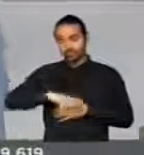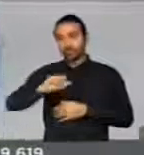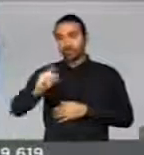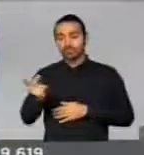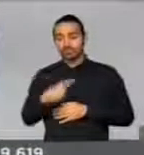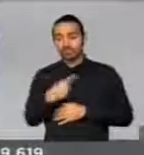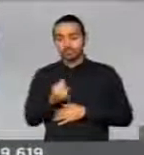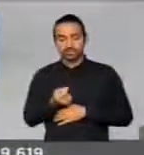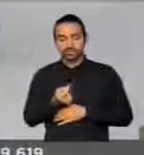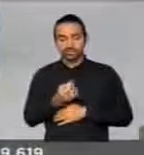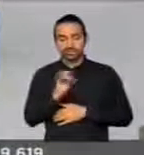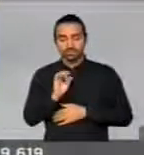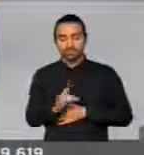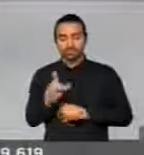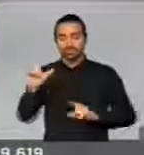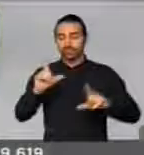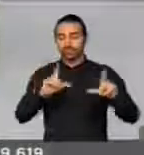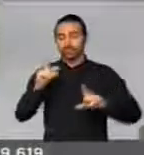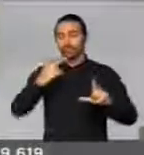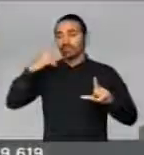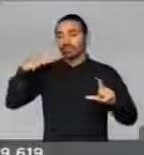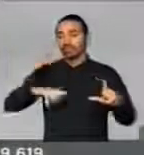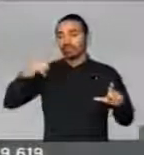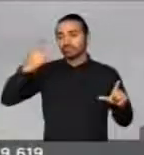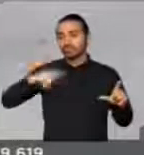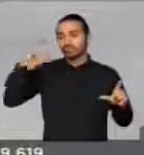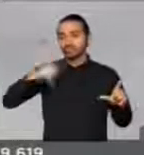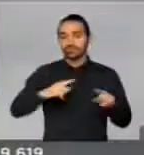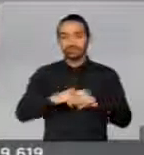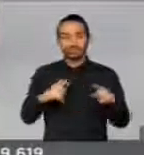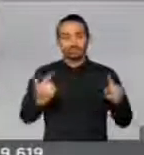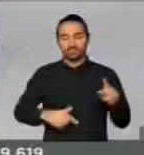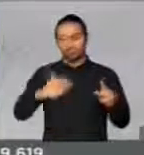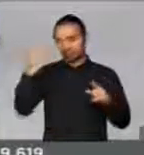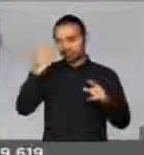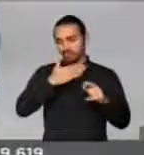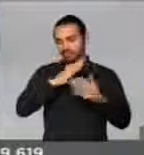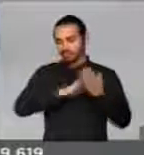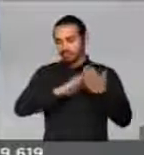só a mídia repete sem necessidade de provas. O